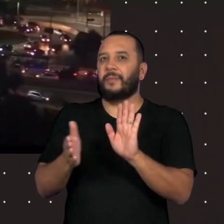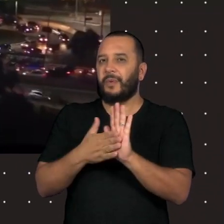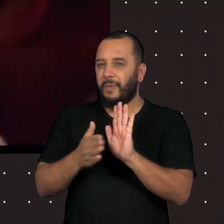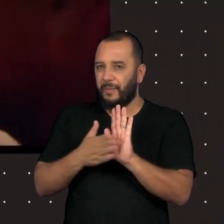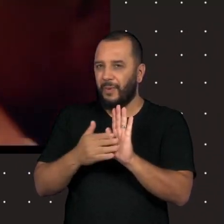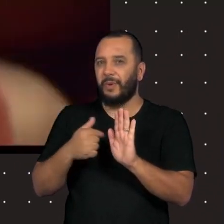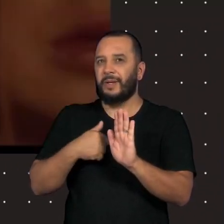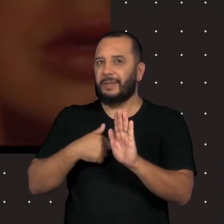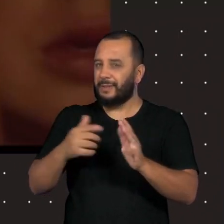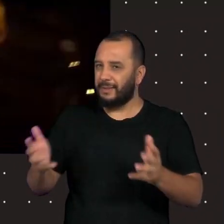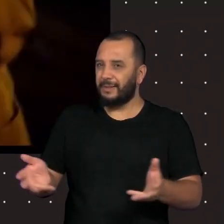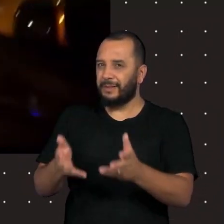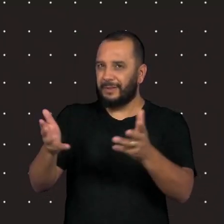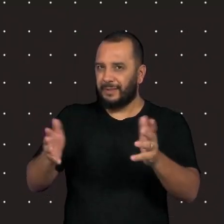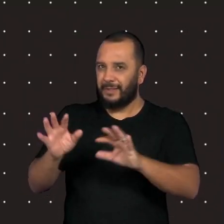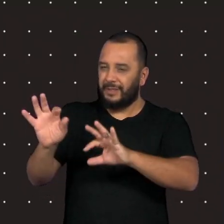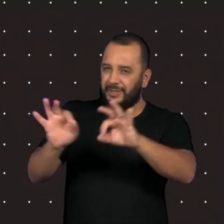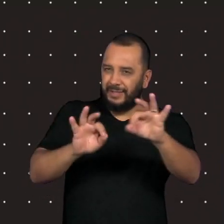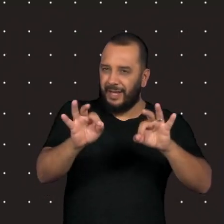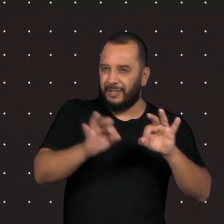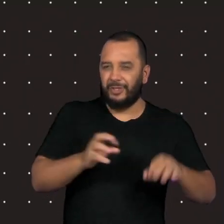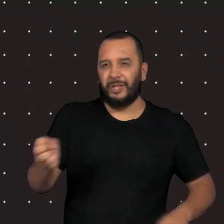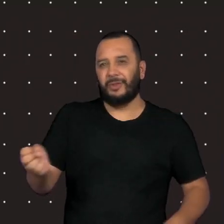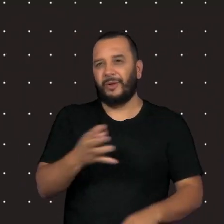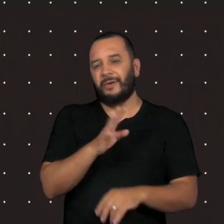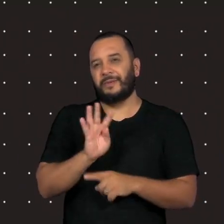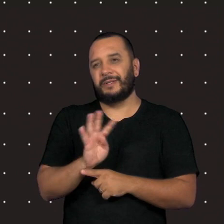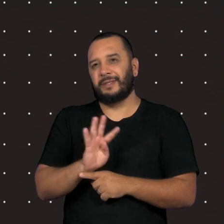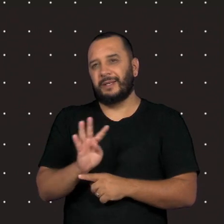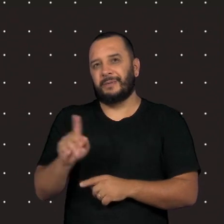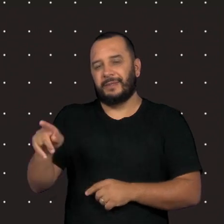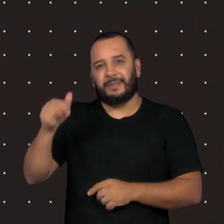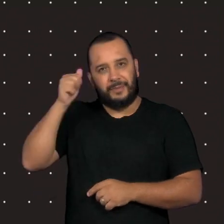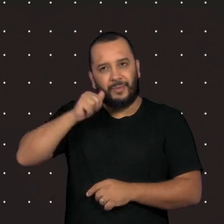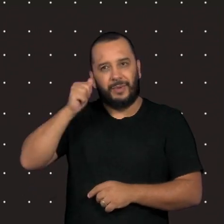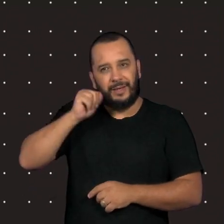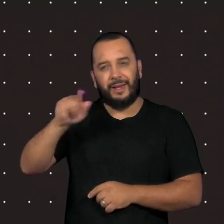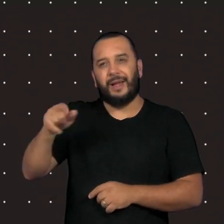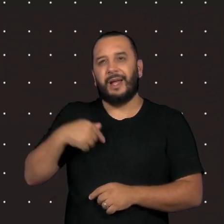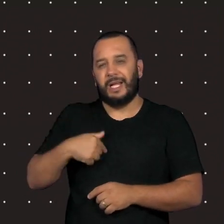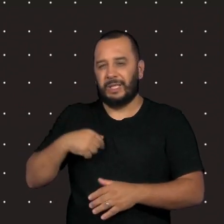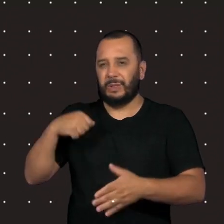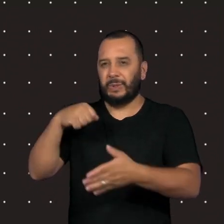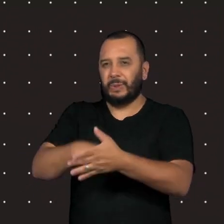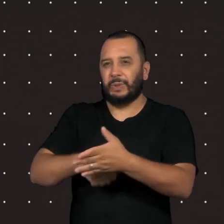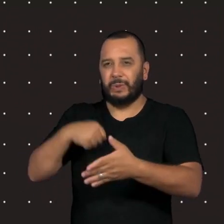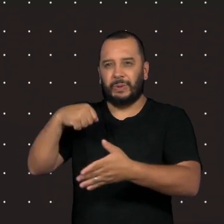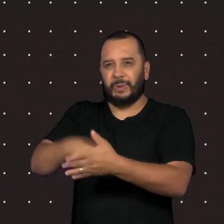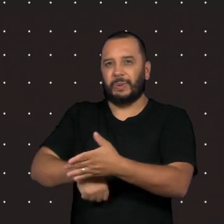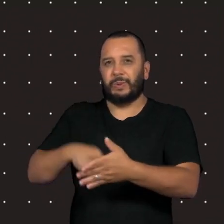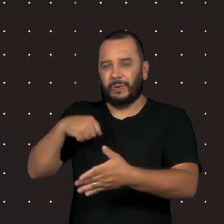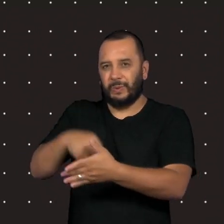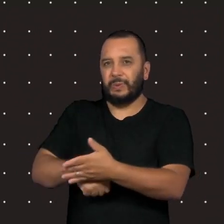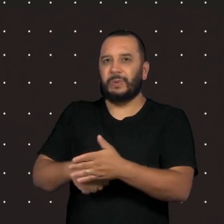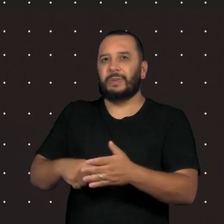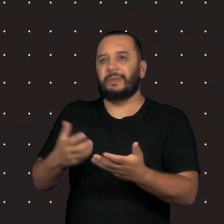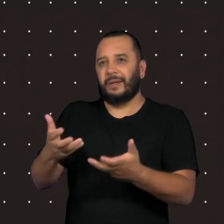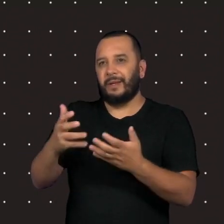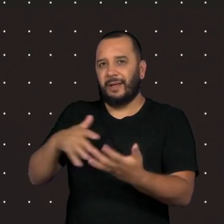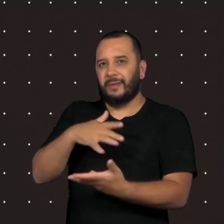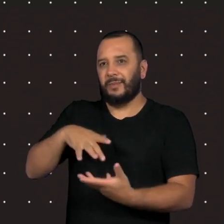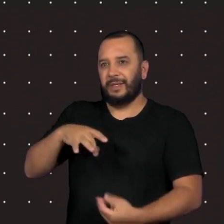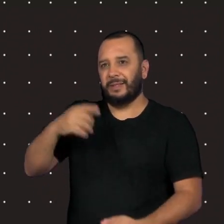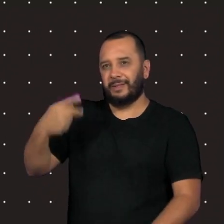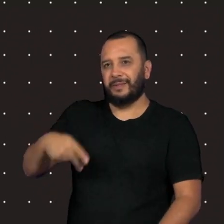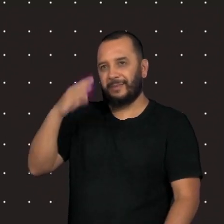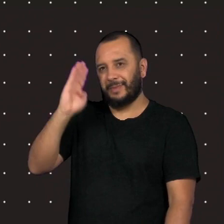promovido uma estética no nosso cinema e dessa mulher aguerrida pela luta a favor da democracia no nosso